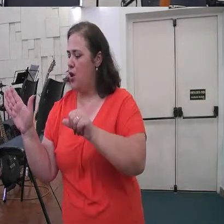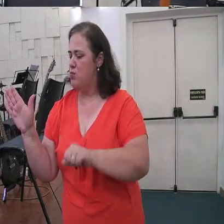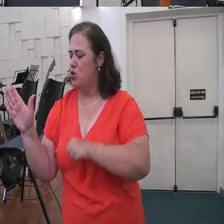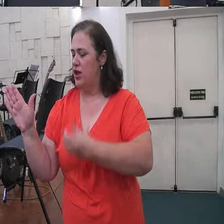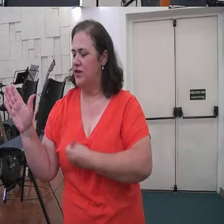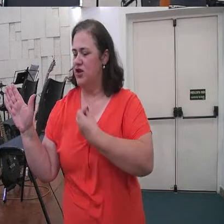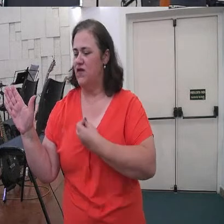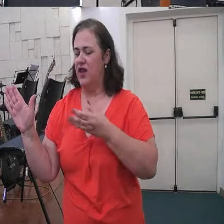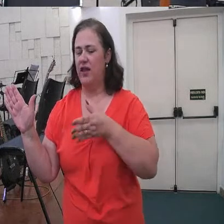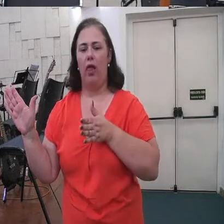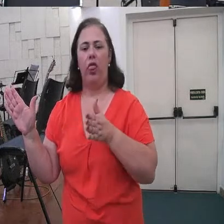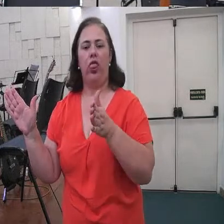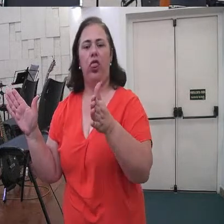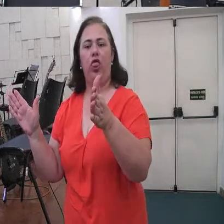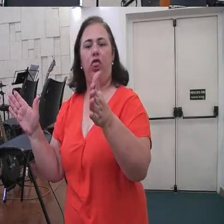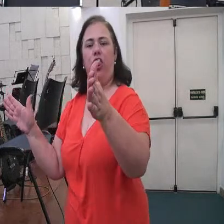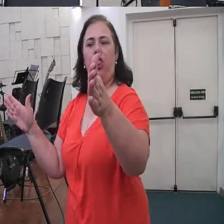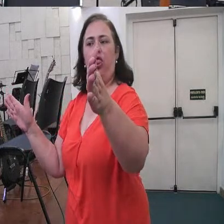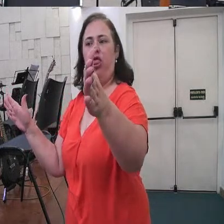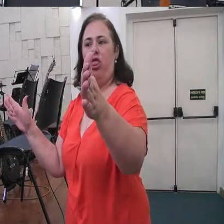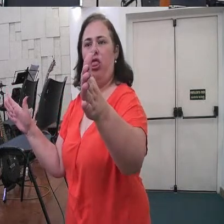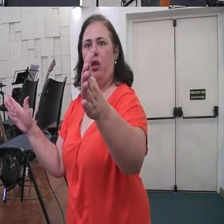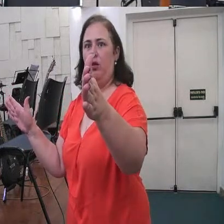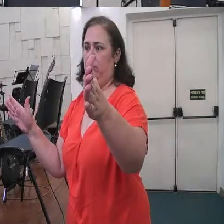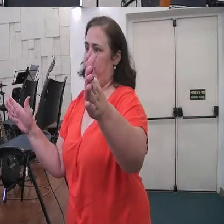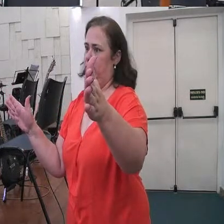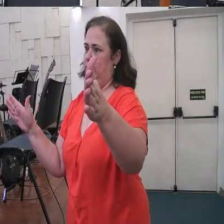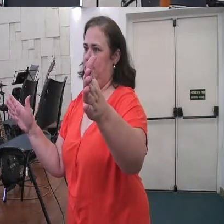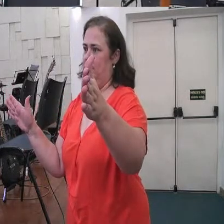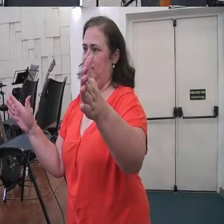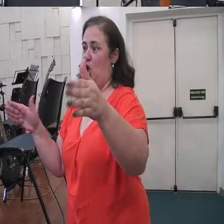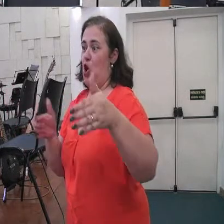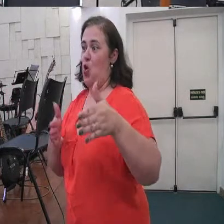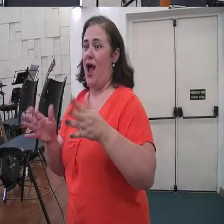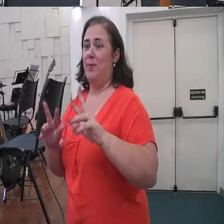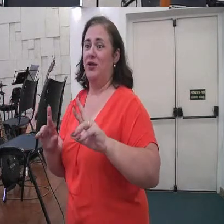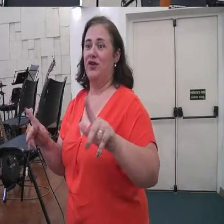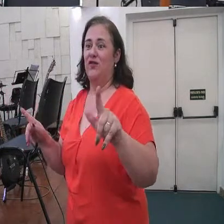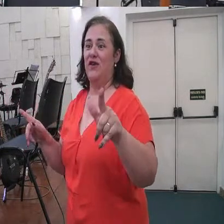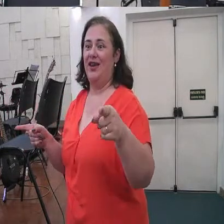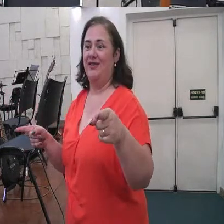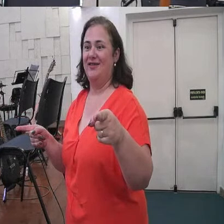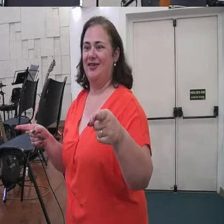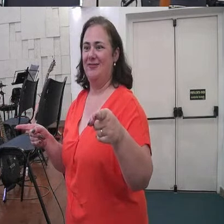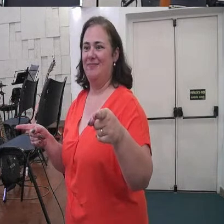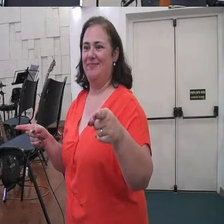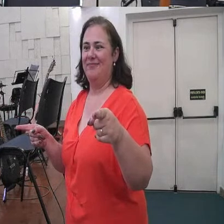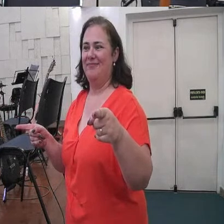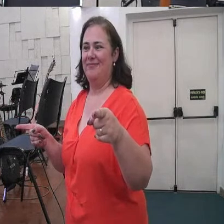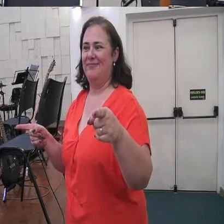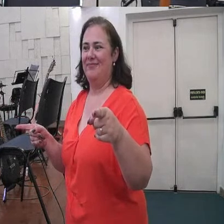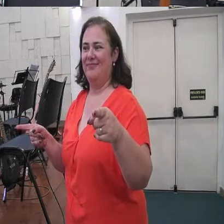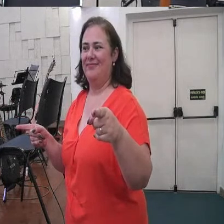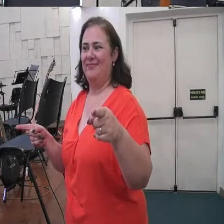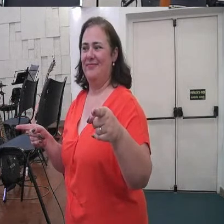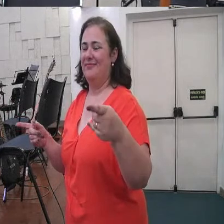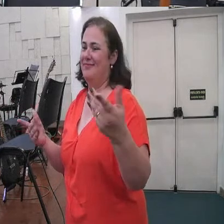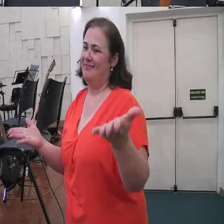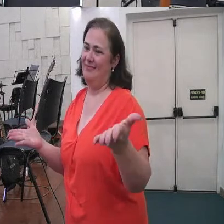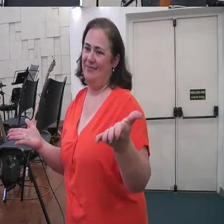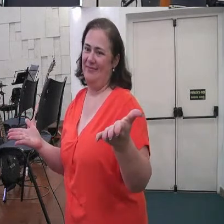vai autenticar, que vai bater o carimbo de autenticidade da sua fé. Não